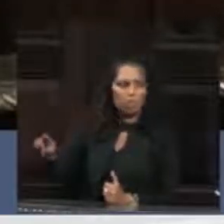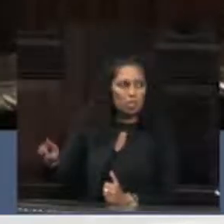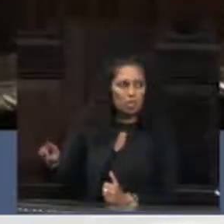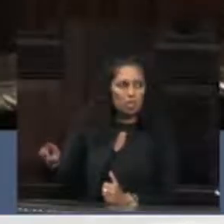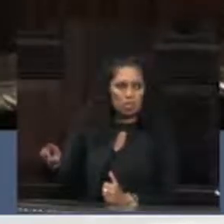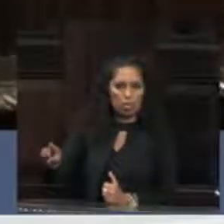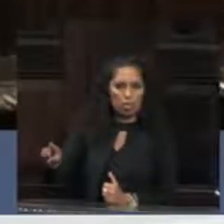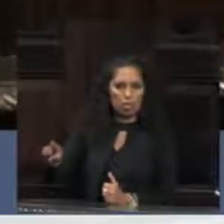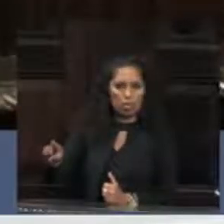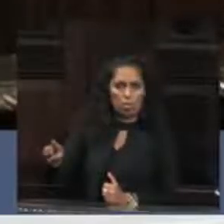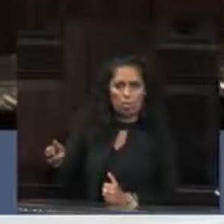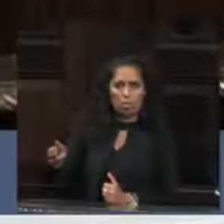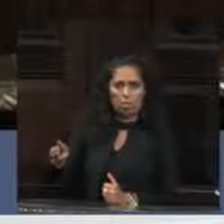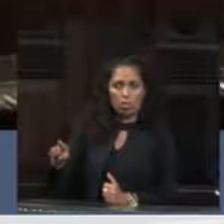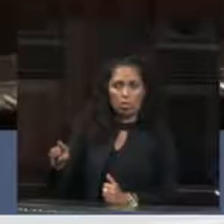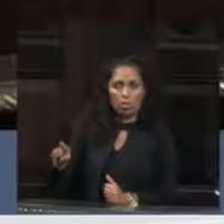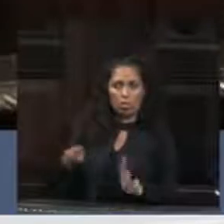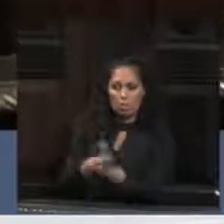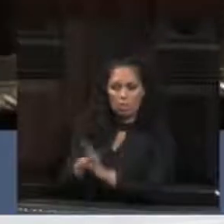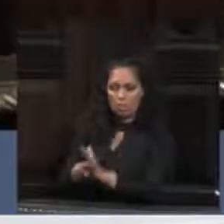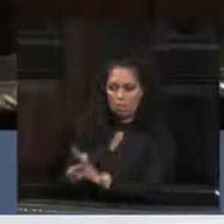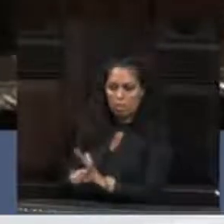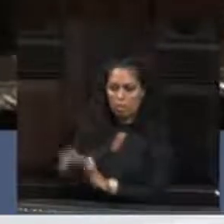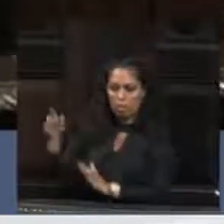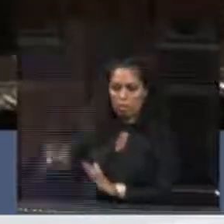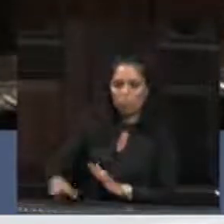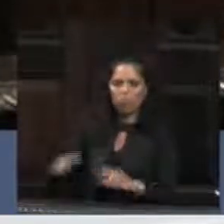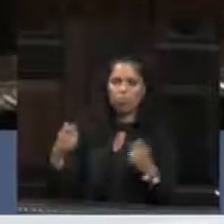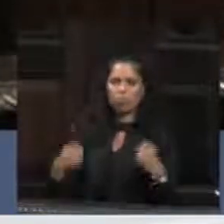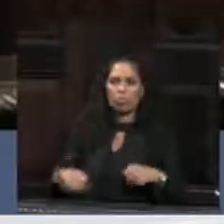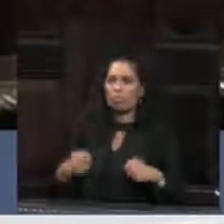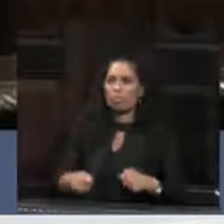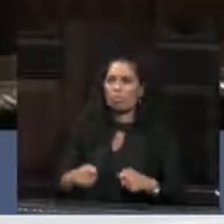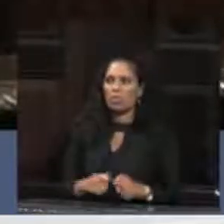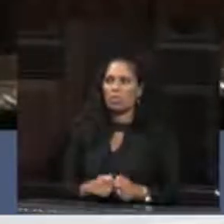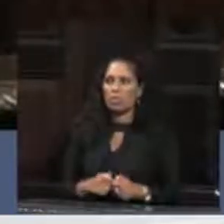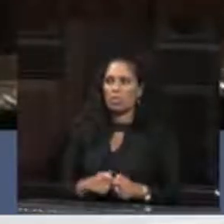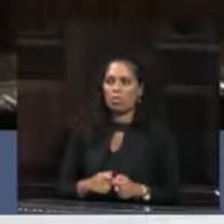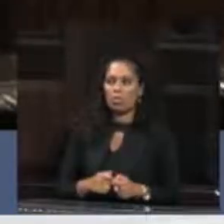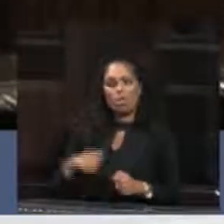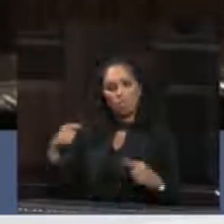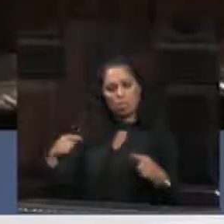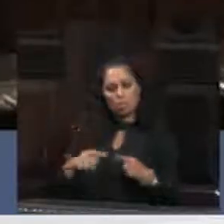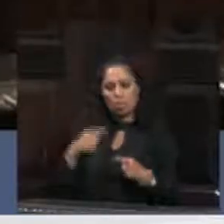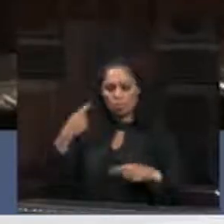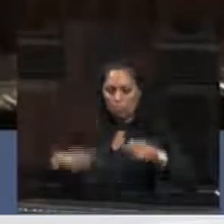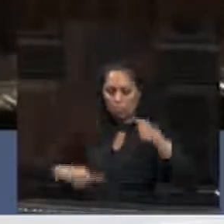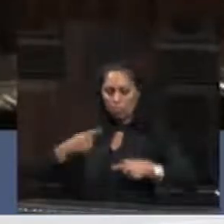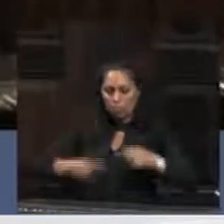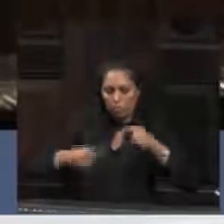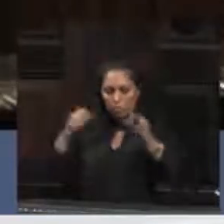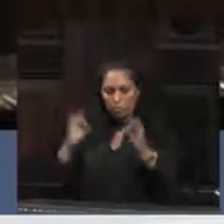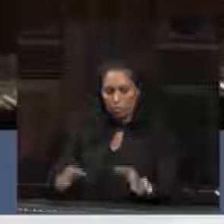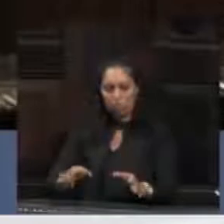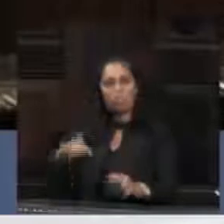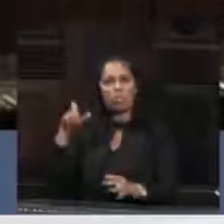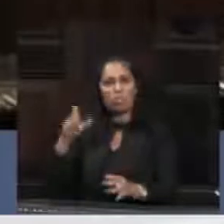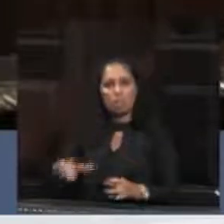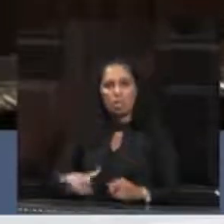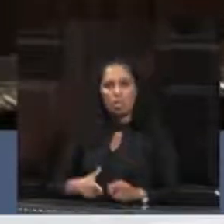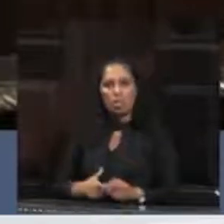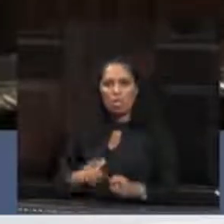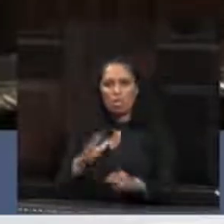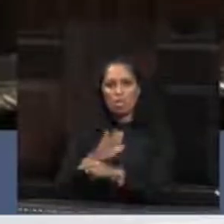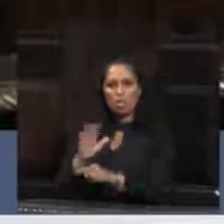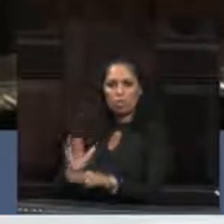ser revistas. Isso sim é nova política. Isso sim é medida